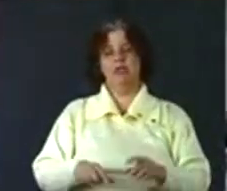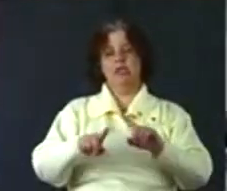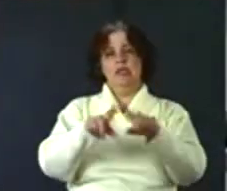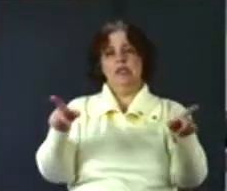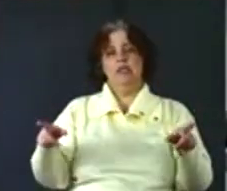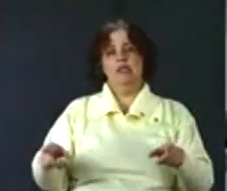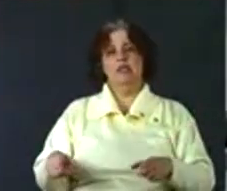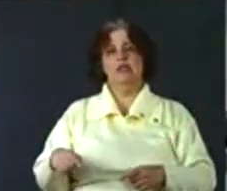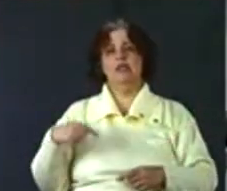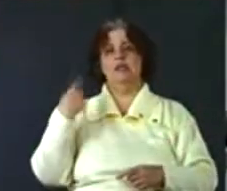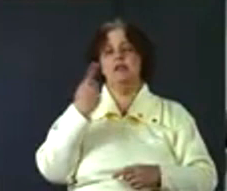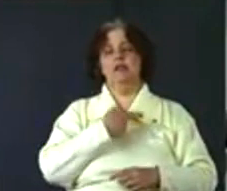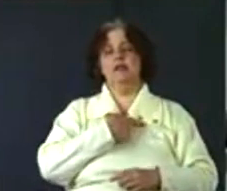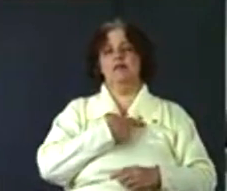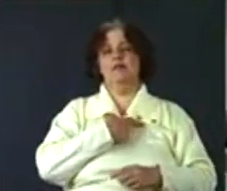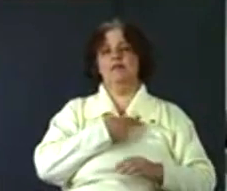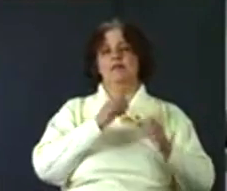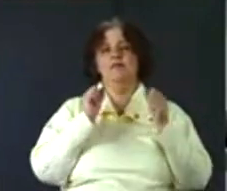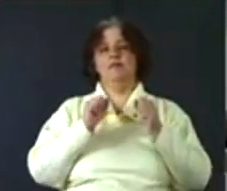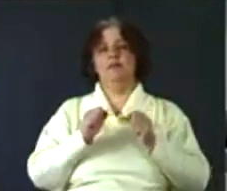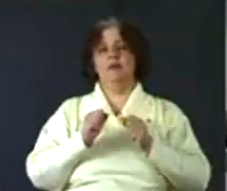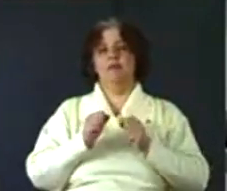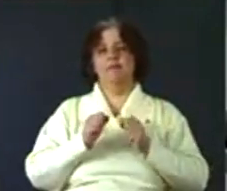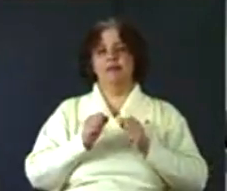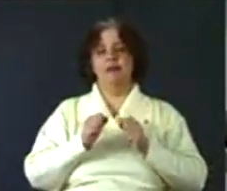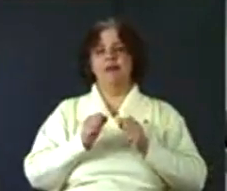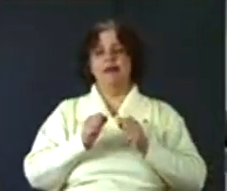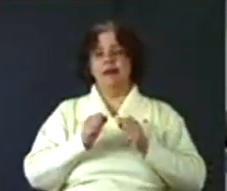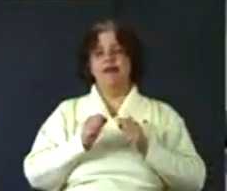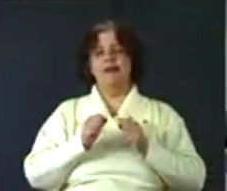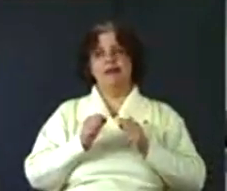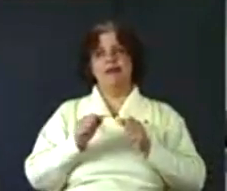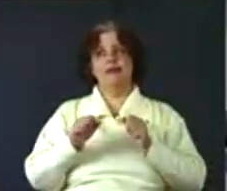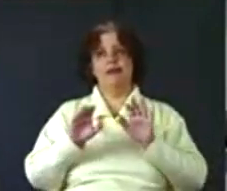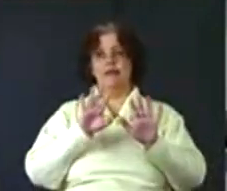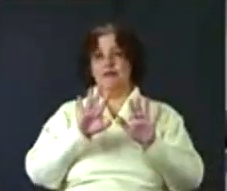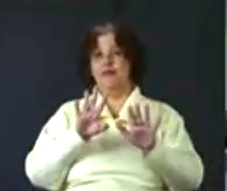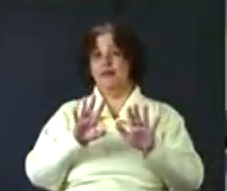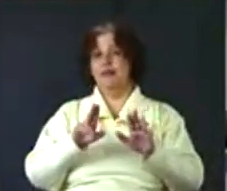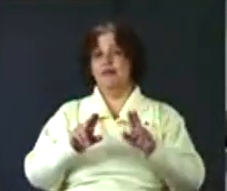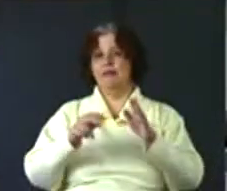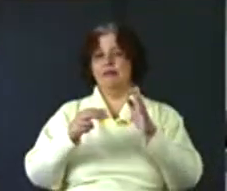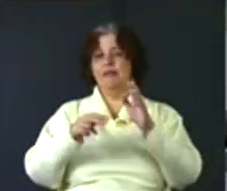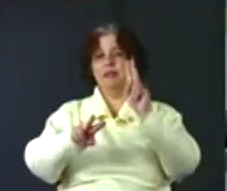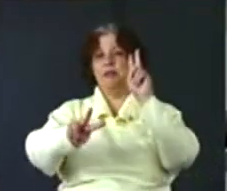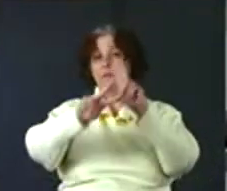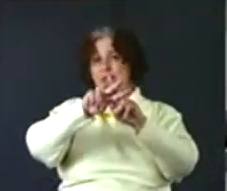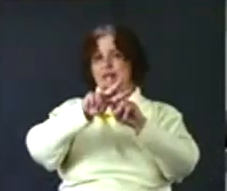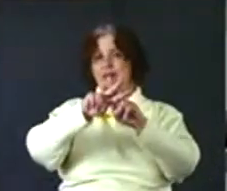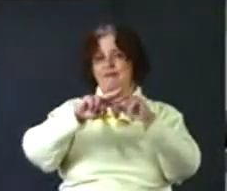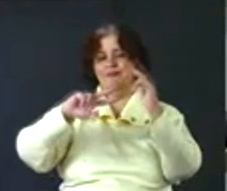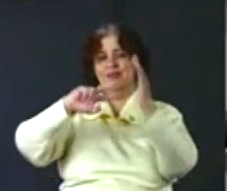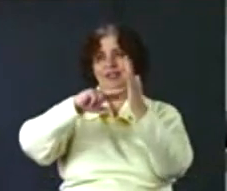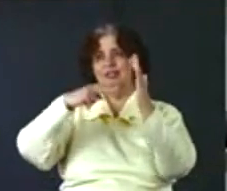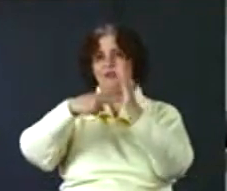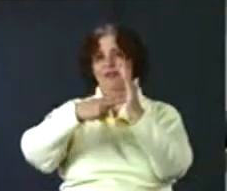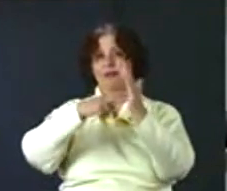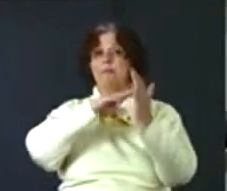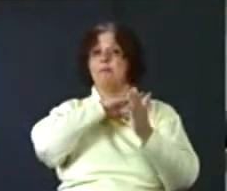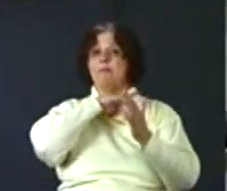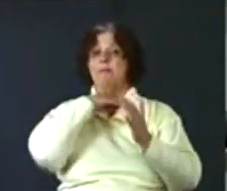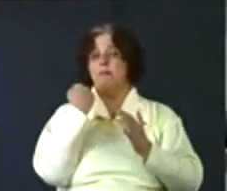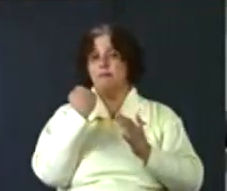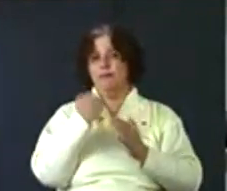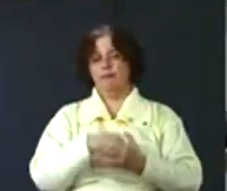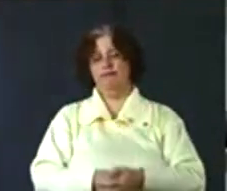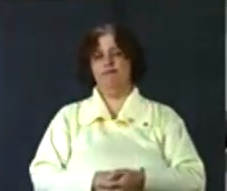era a mesma coisa que dizer: você vai morrer, você não sairá desta mais. Alguns foram